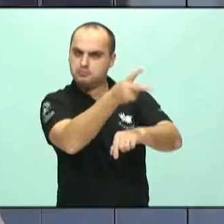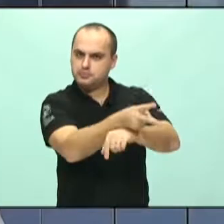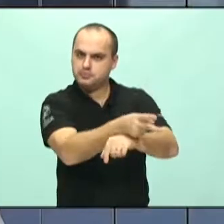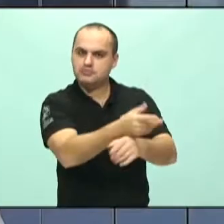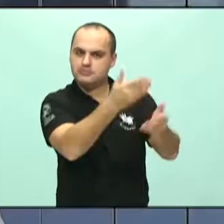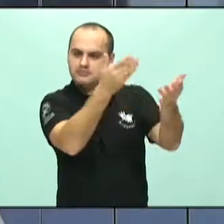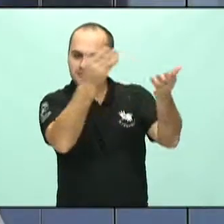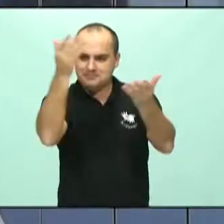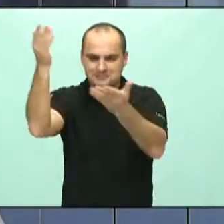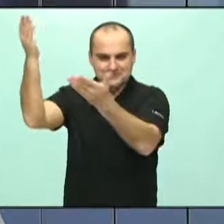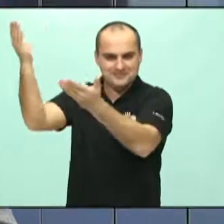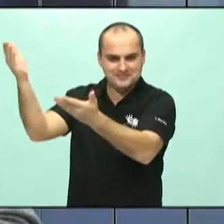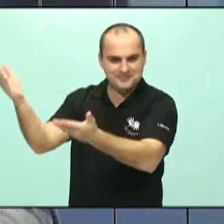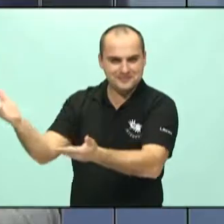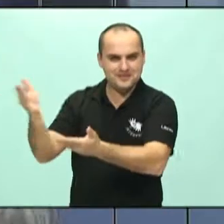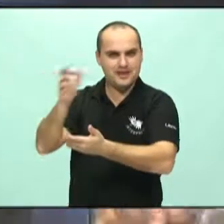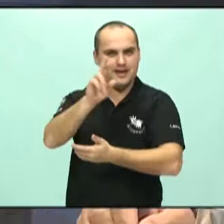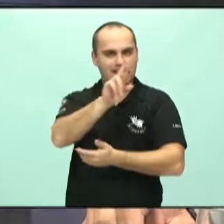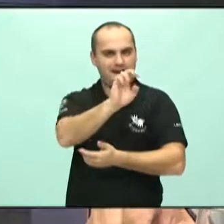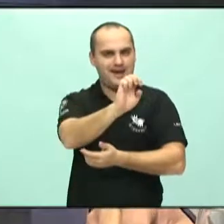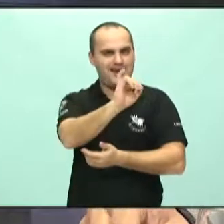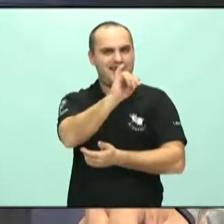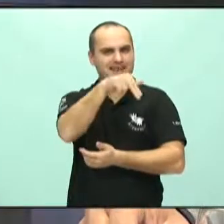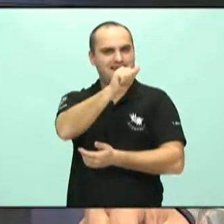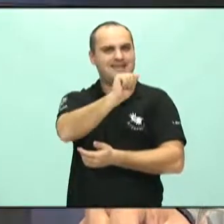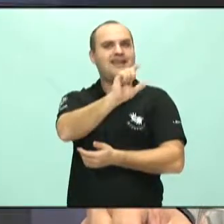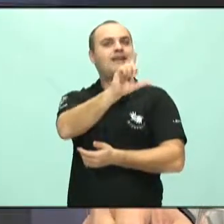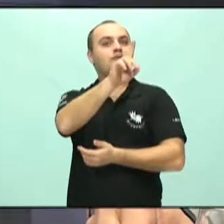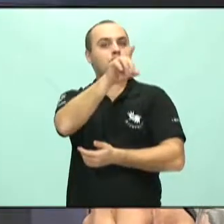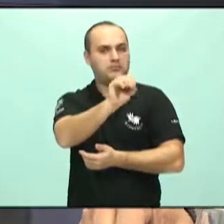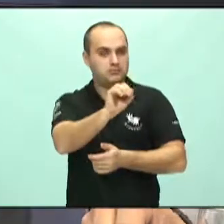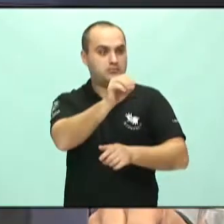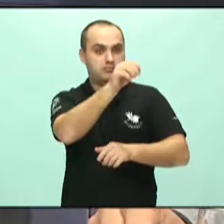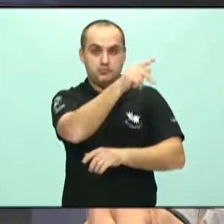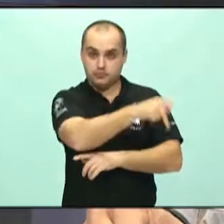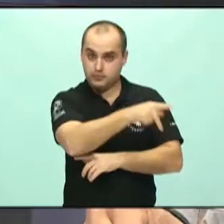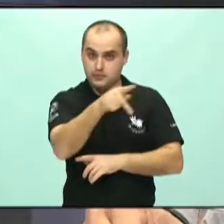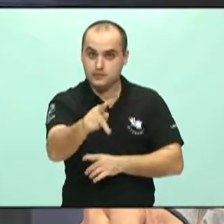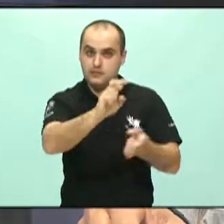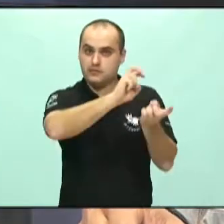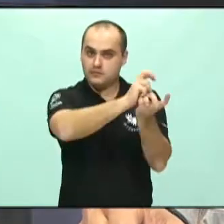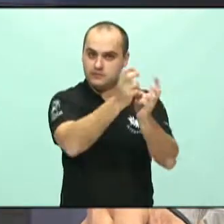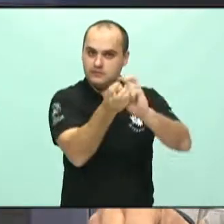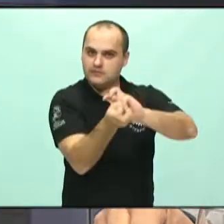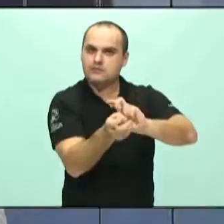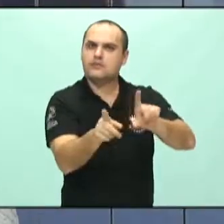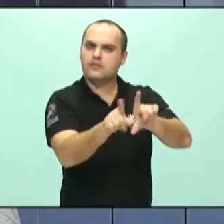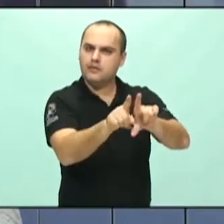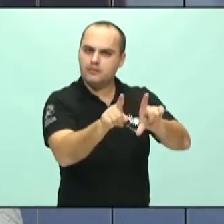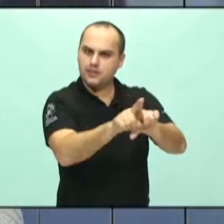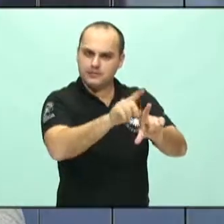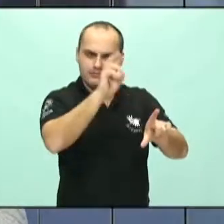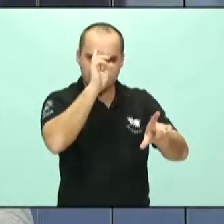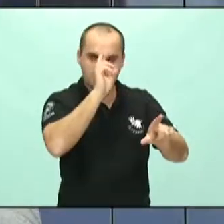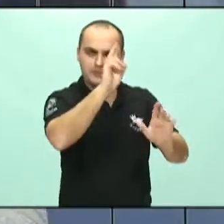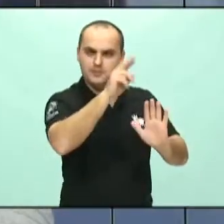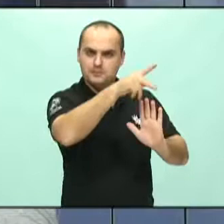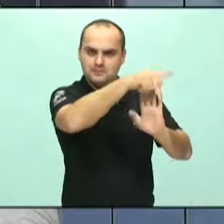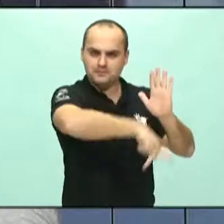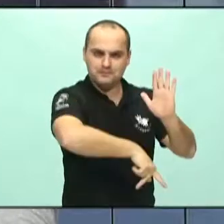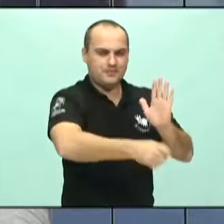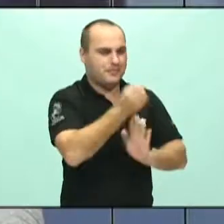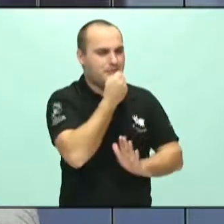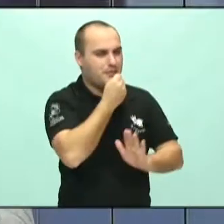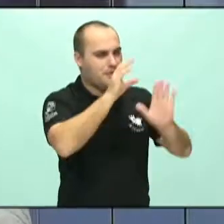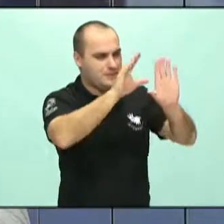Reinaldo Velasquez, que é professor de capoeira e ministrante da capacitação Capoeira Pedagógica. Boa noite, Reinaldo, tudo bem?